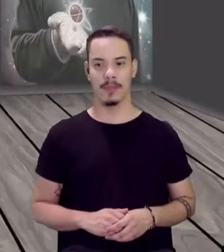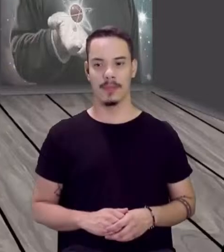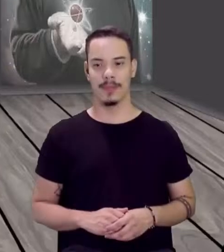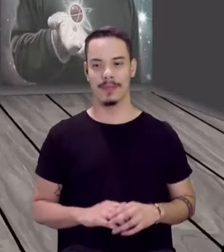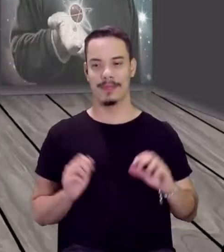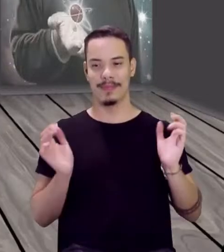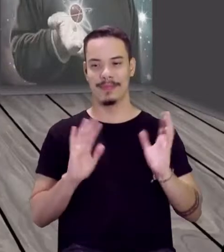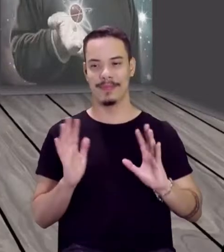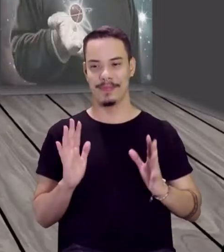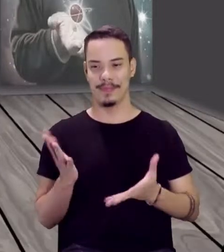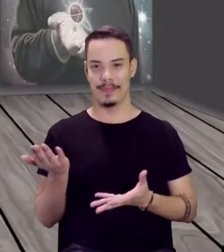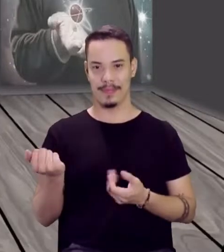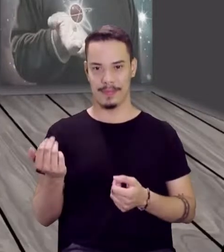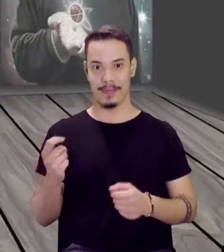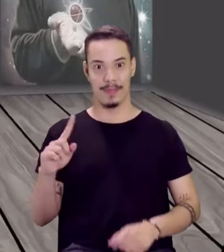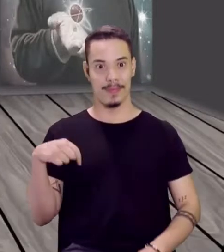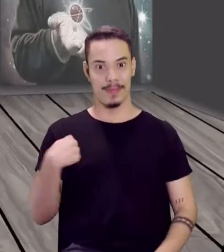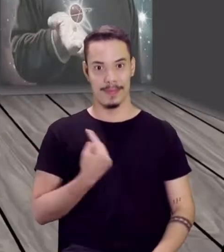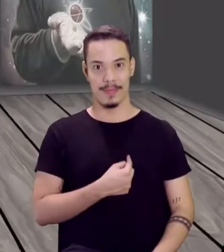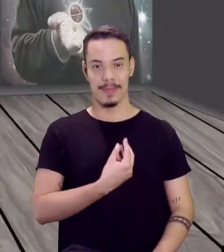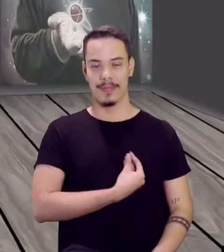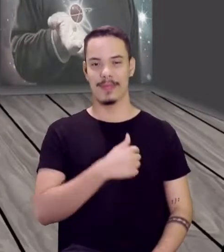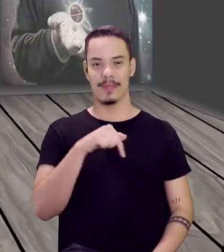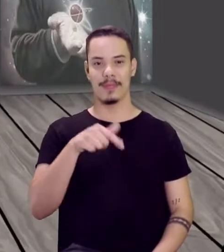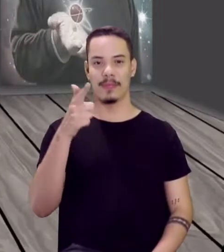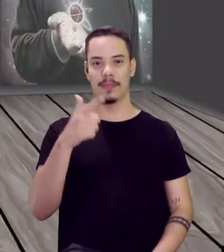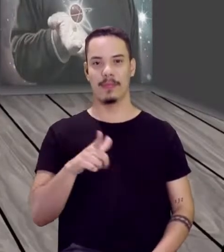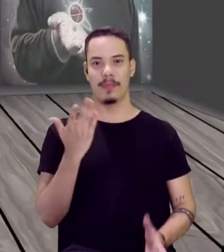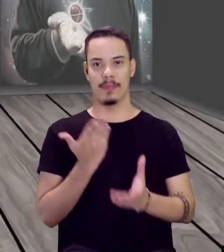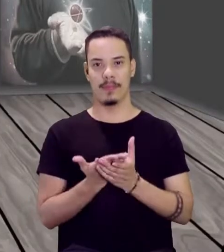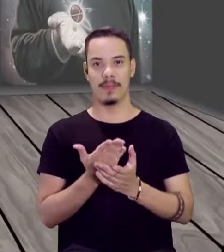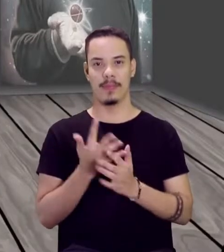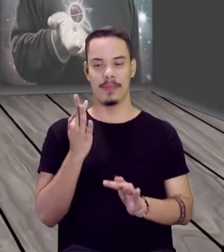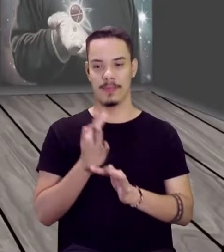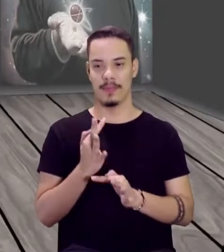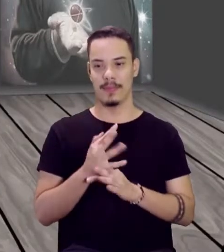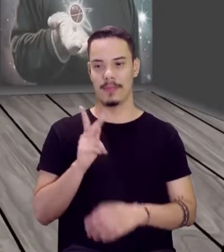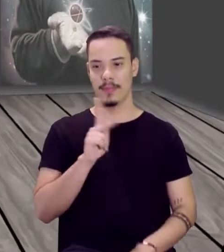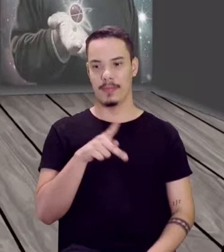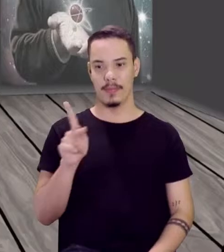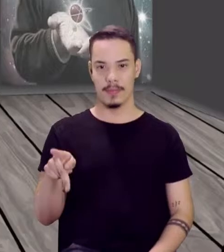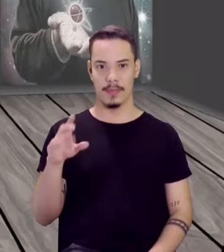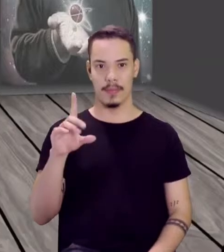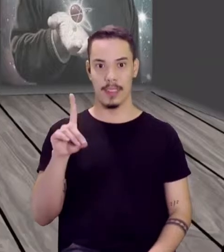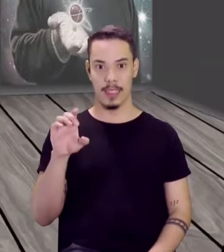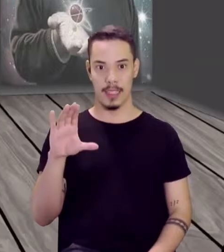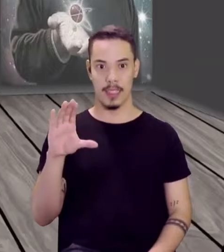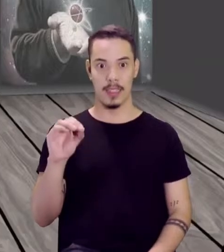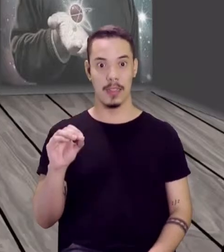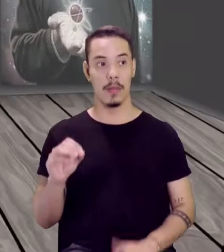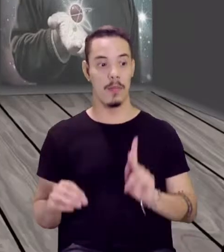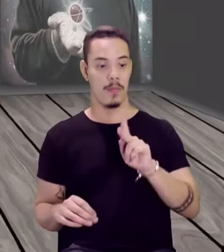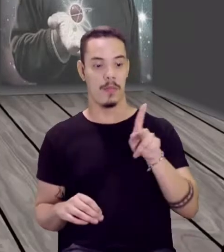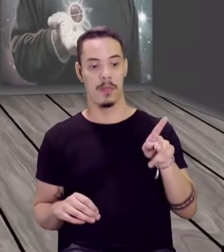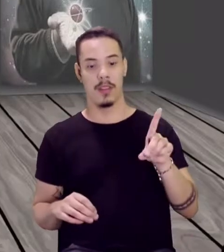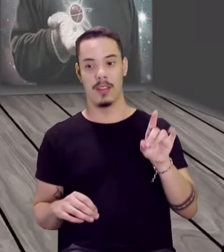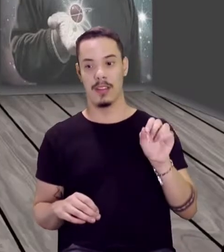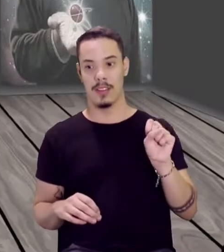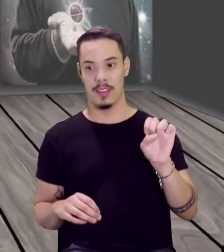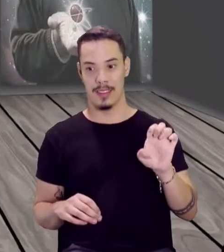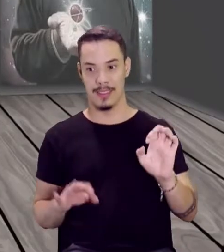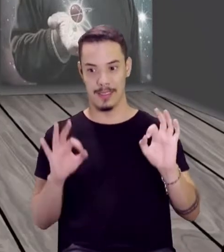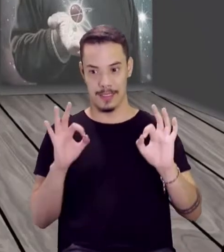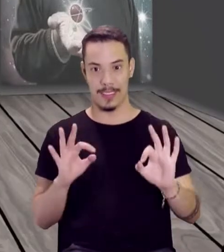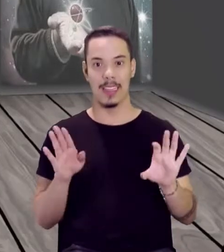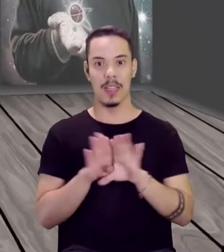Olá, jovens! Olha aqui nós para mais uma aula de física com o professor Décio. E a professora Deise.